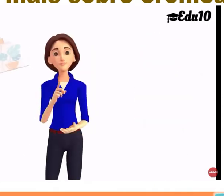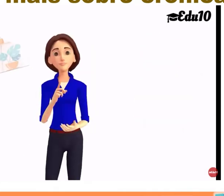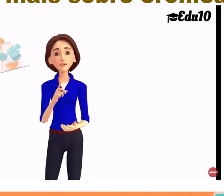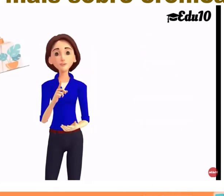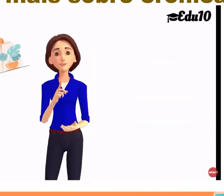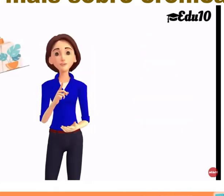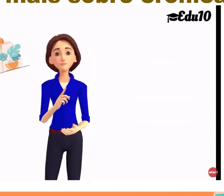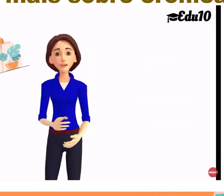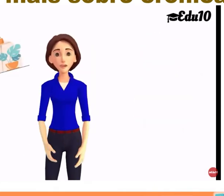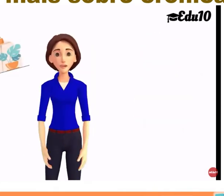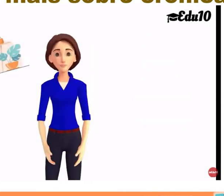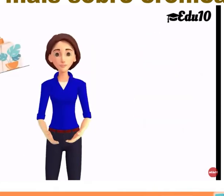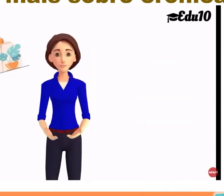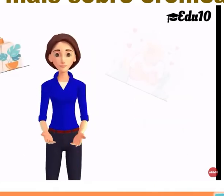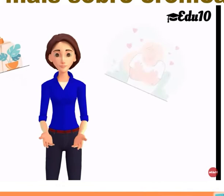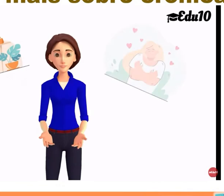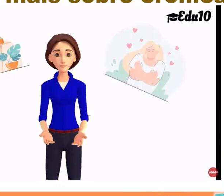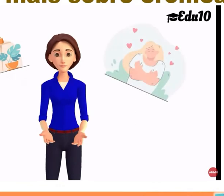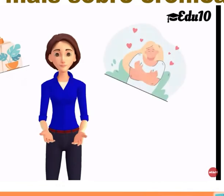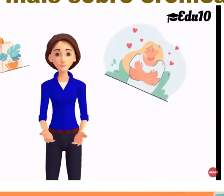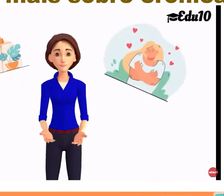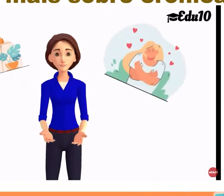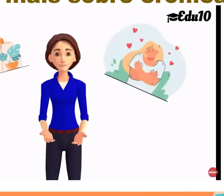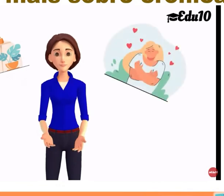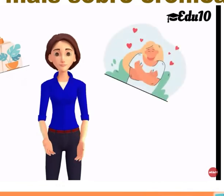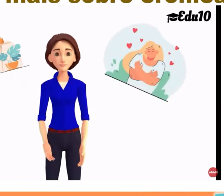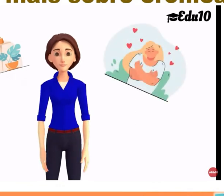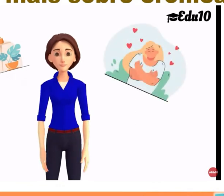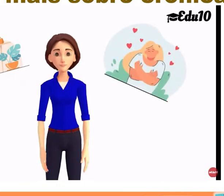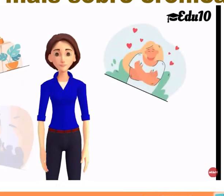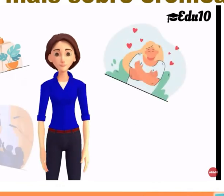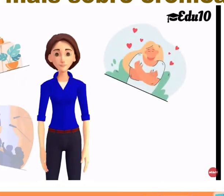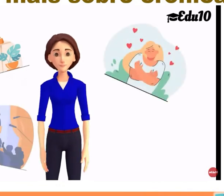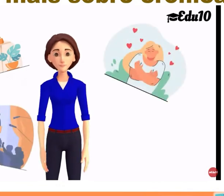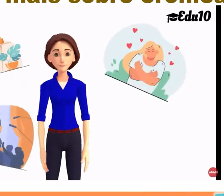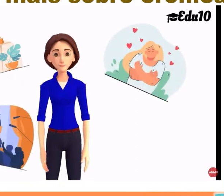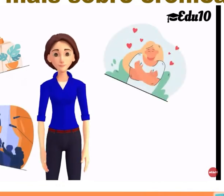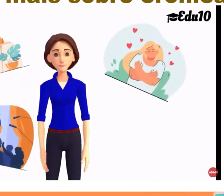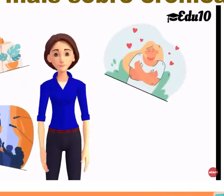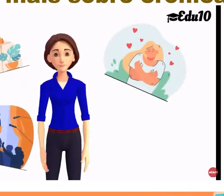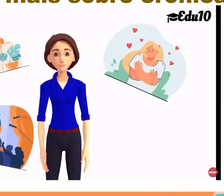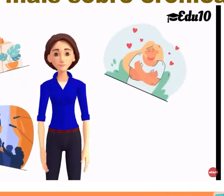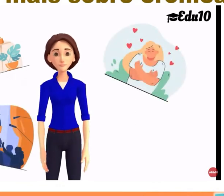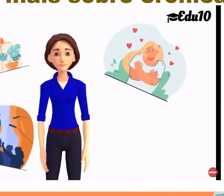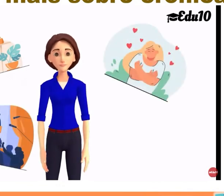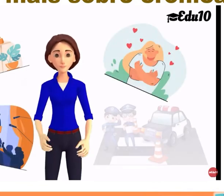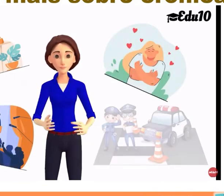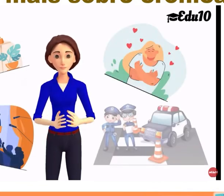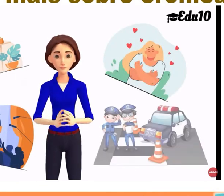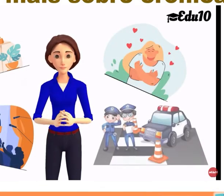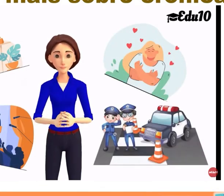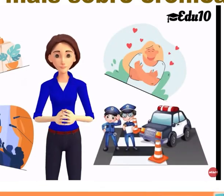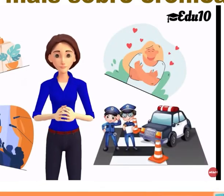Tem como objetivo fazer uma análise crítica das situações cotidianas, possibilitando ao leitor uma reflexão sobre aquele assunto.